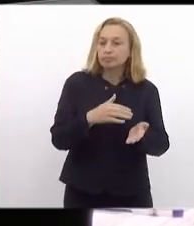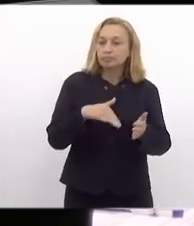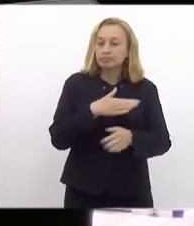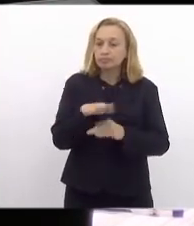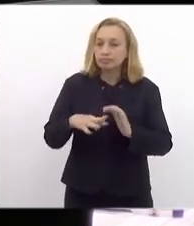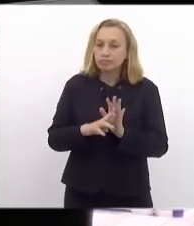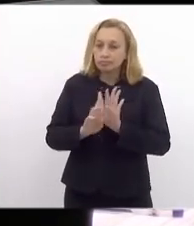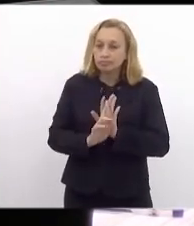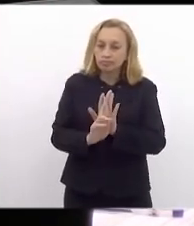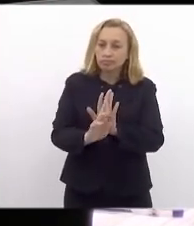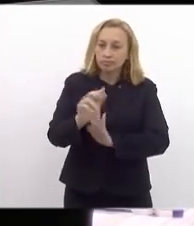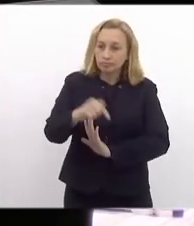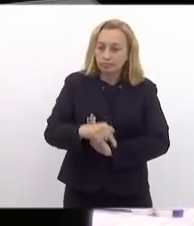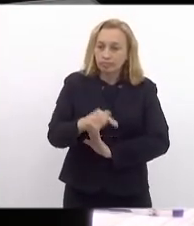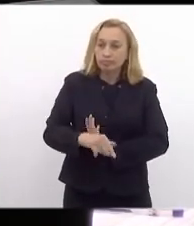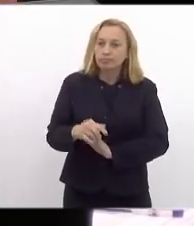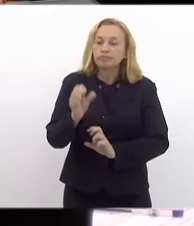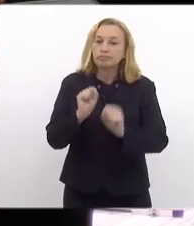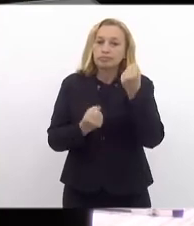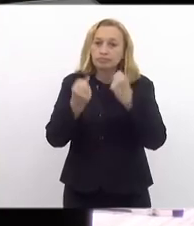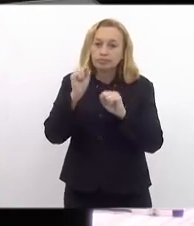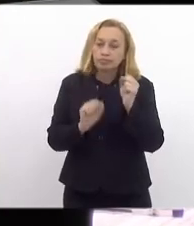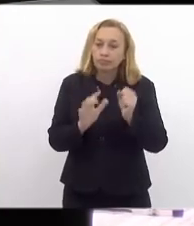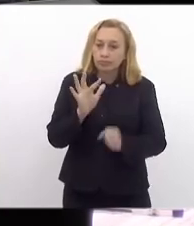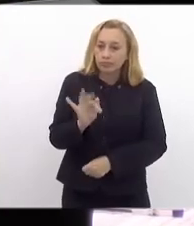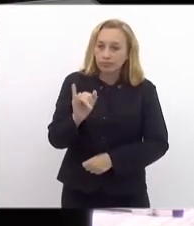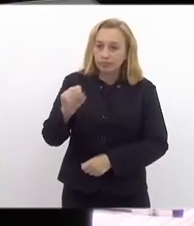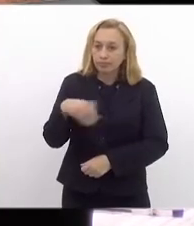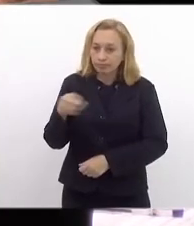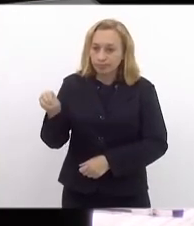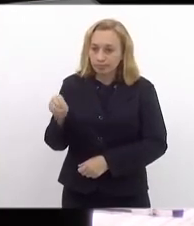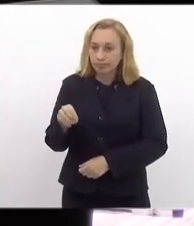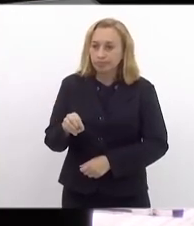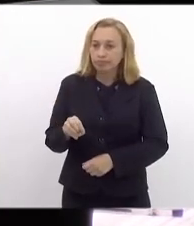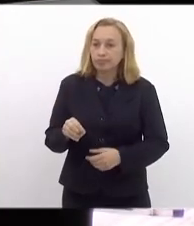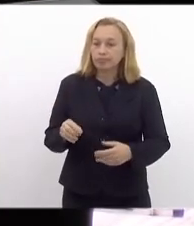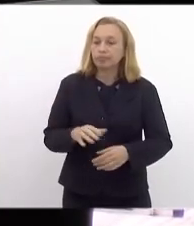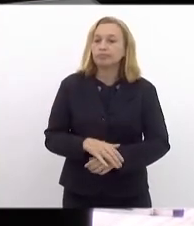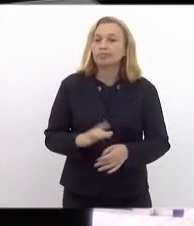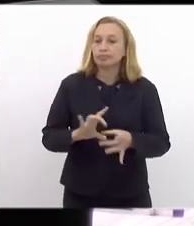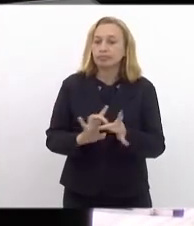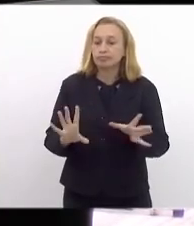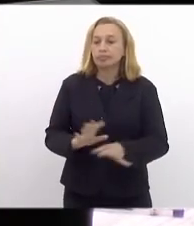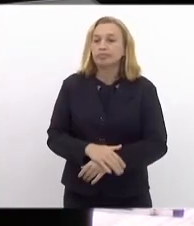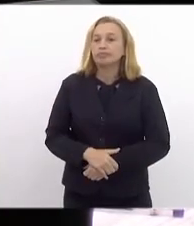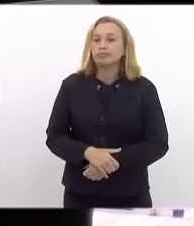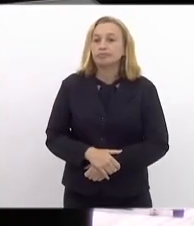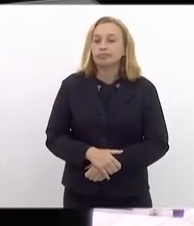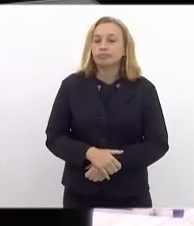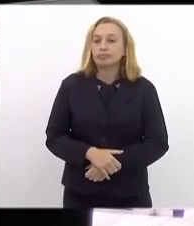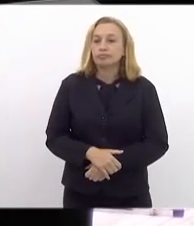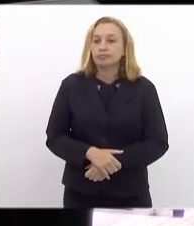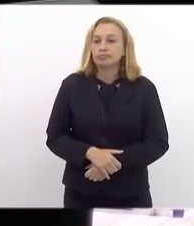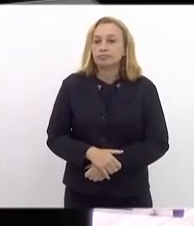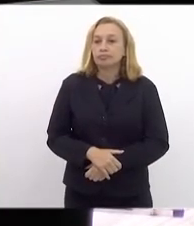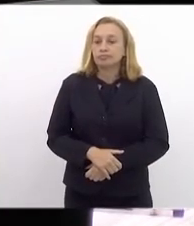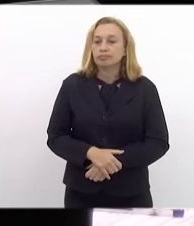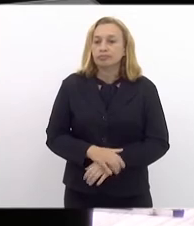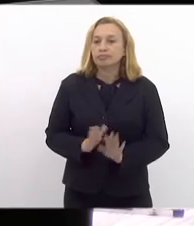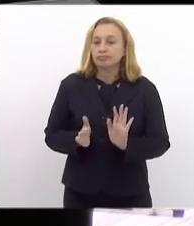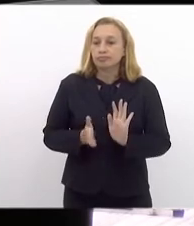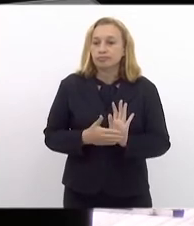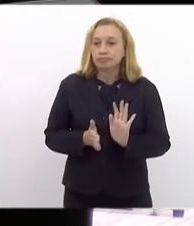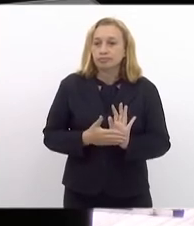representados a indústria da Fiação tá aberto para sugestões e a